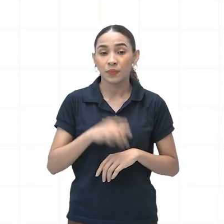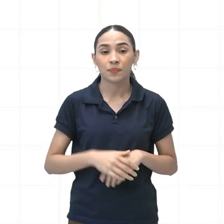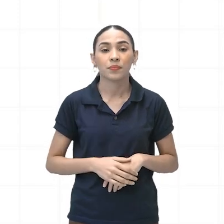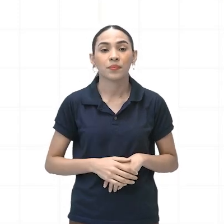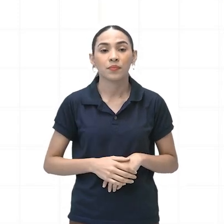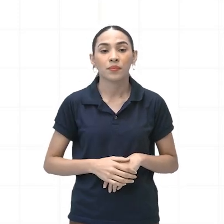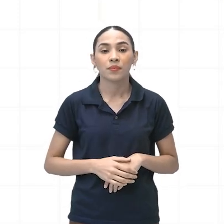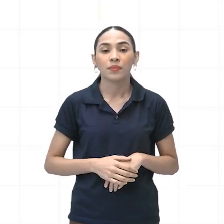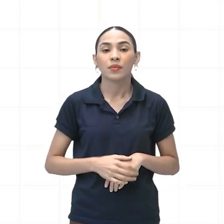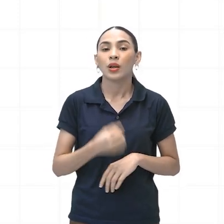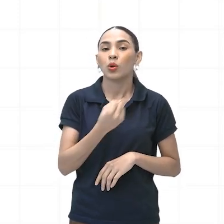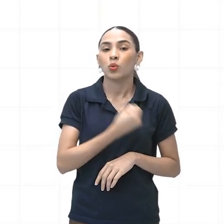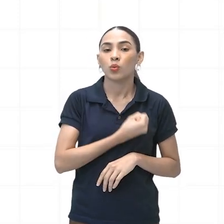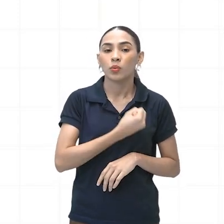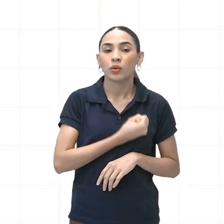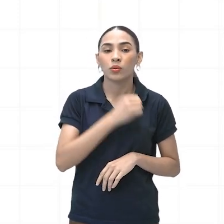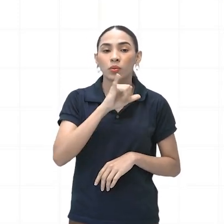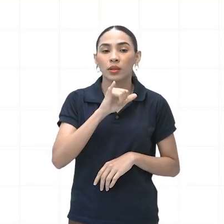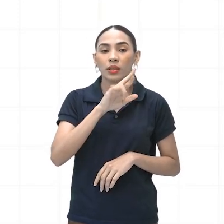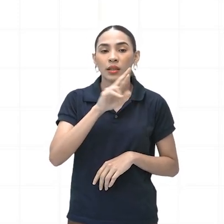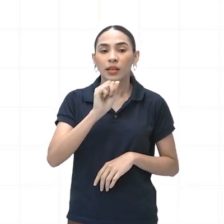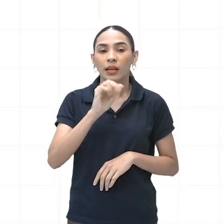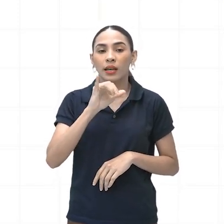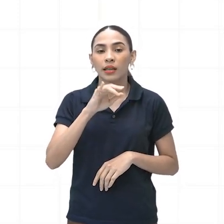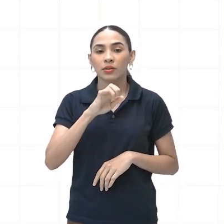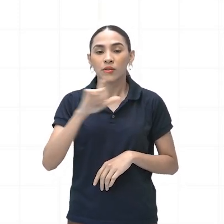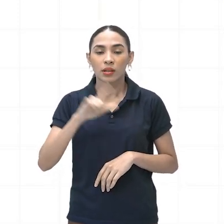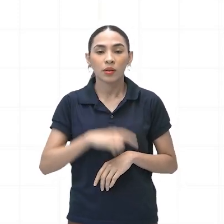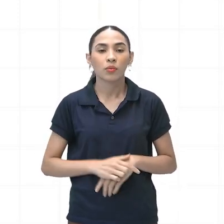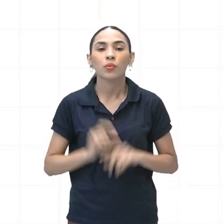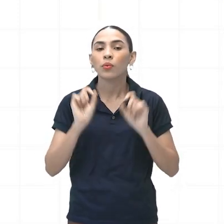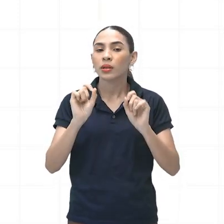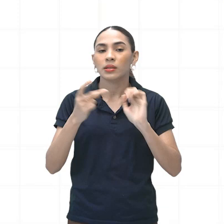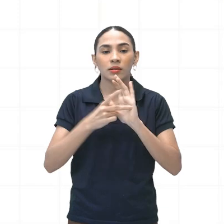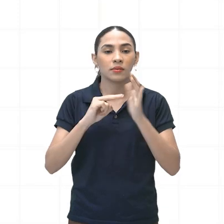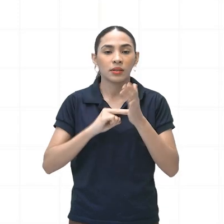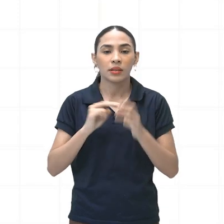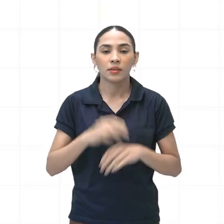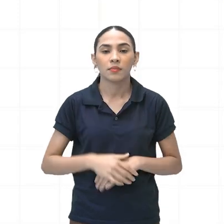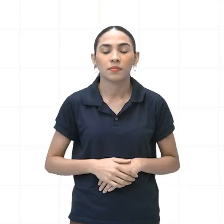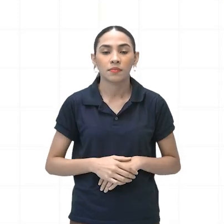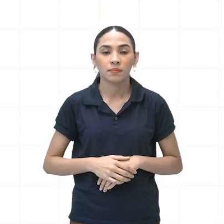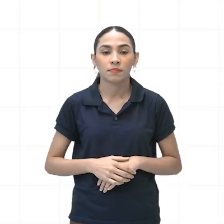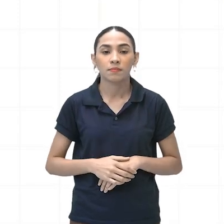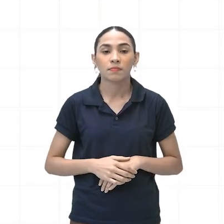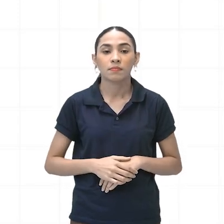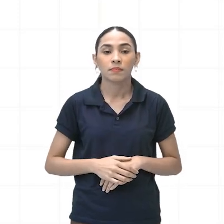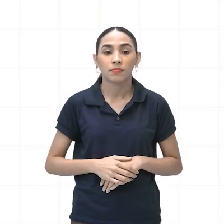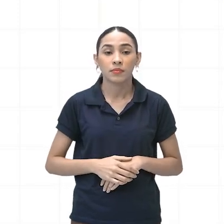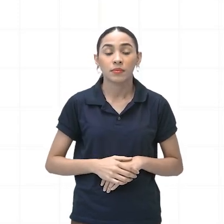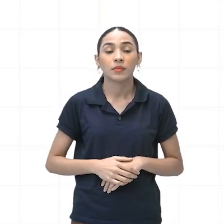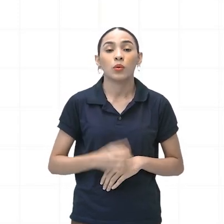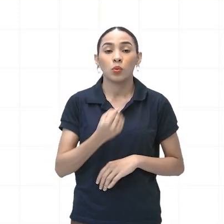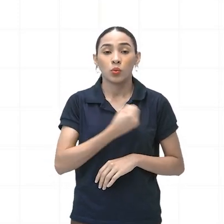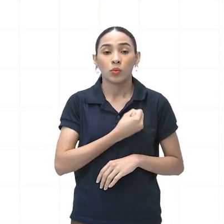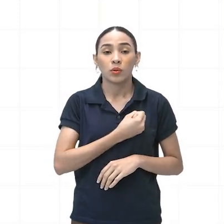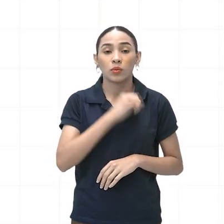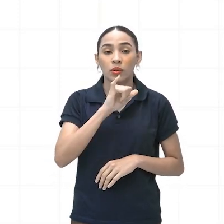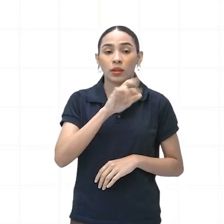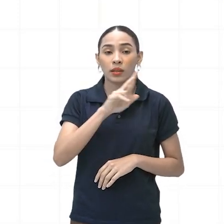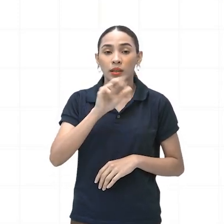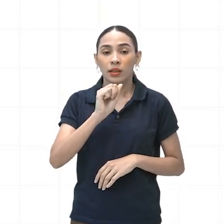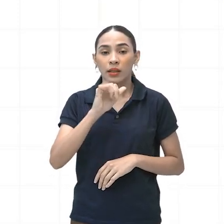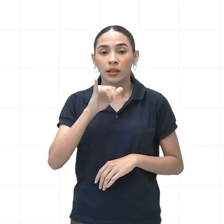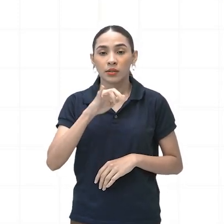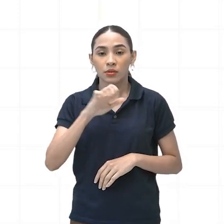dos números irracionais. O que são os números irracionais? Os números irracionais, eles